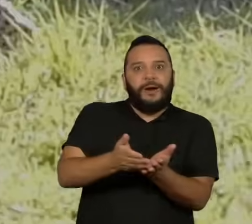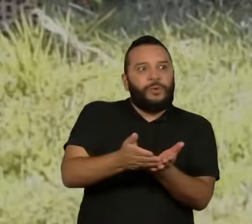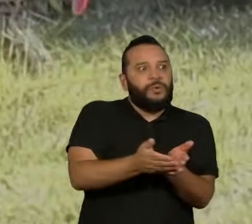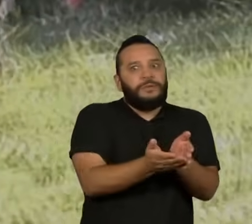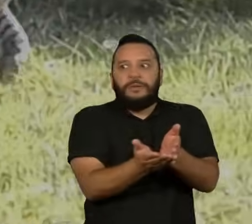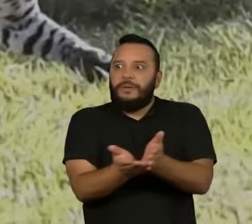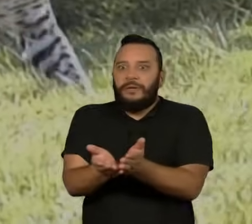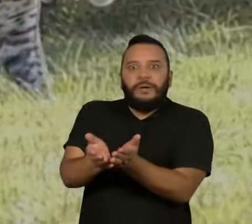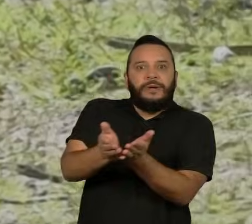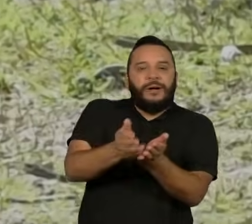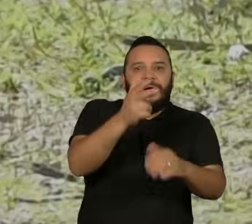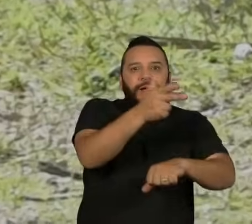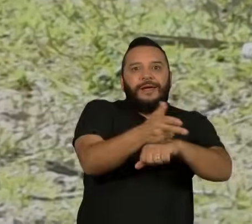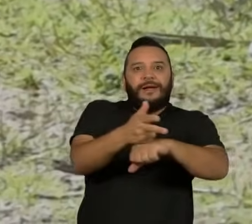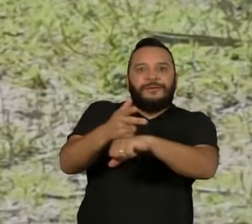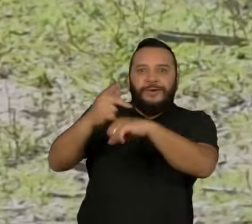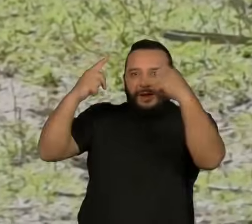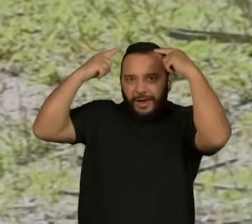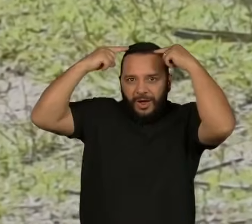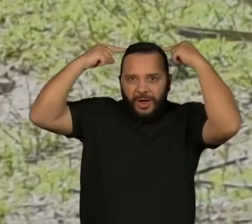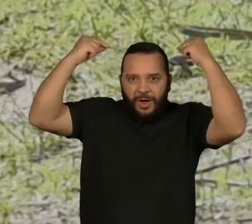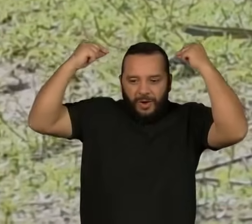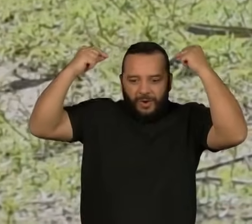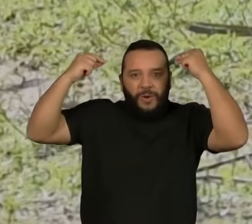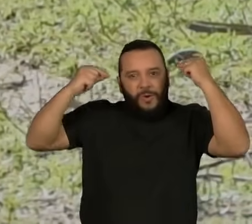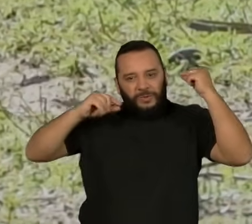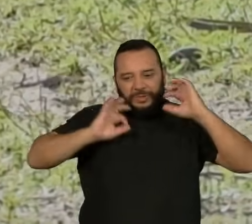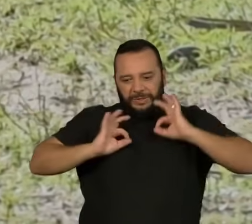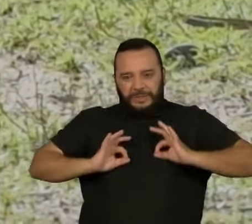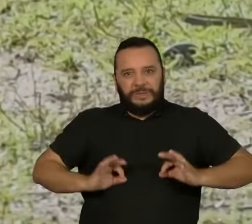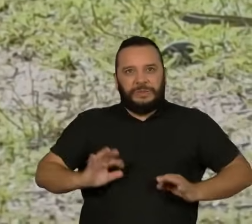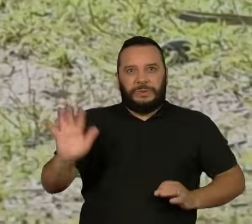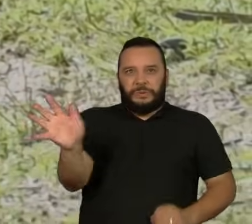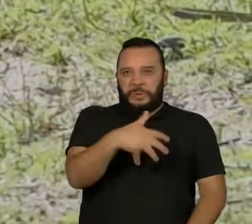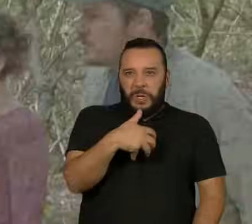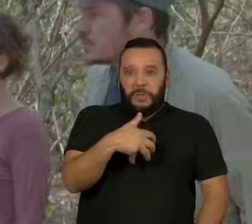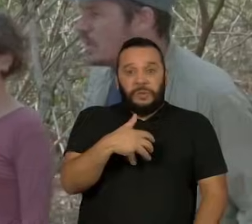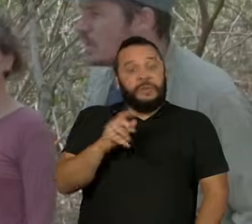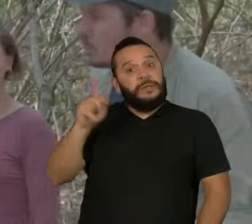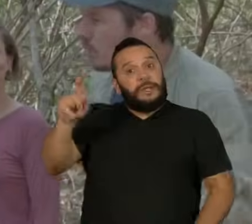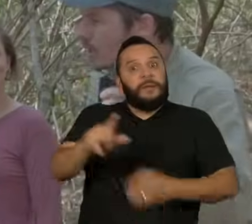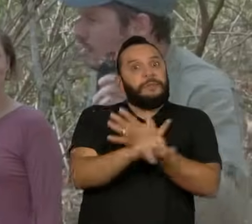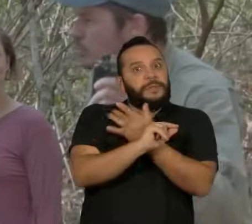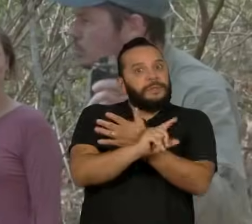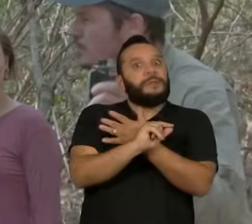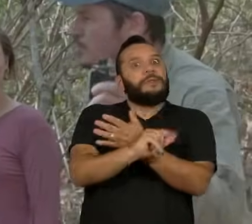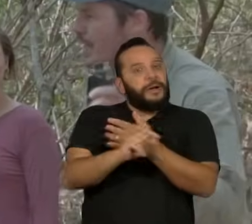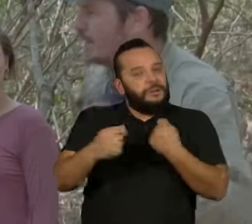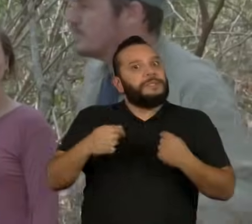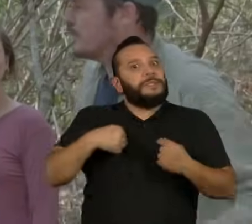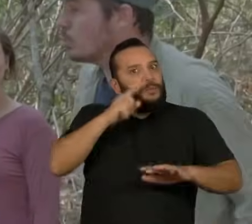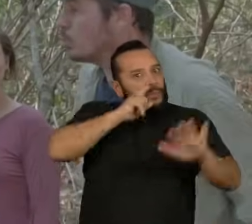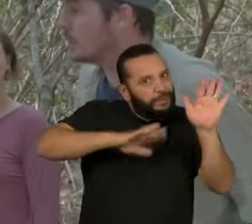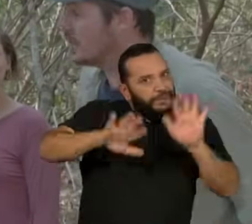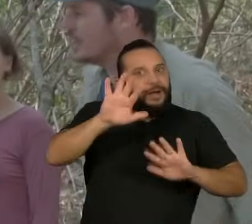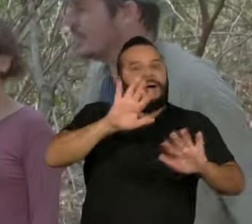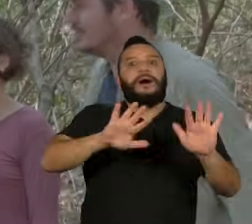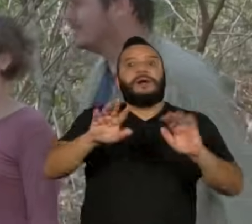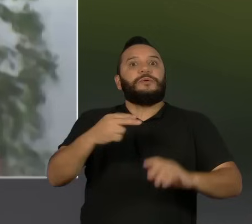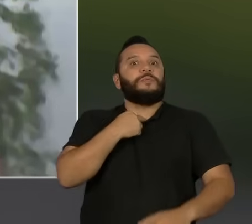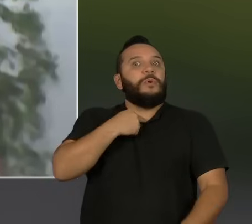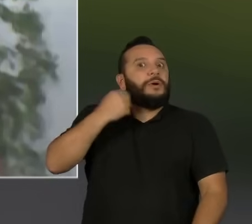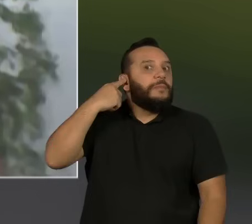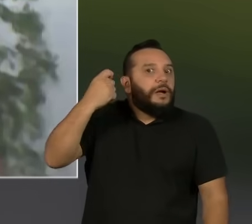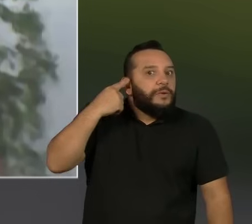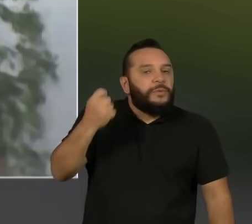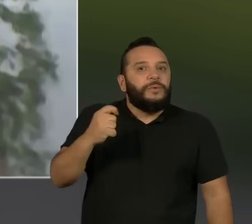gravar as onças lá do Pantanal. Então, assim, tinha que ter todo um cuidado, toda uma orientação, que você não podia fazer barulho.